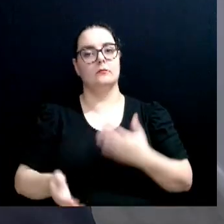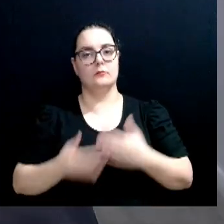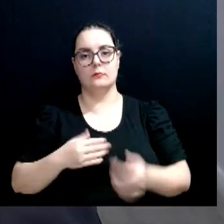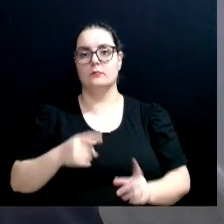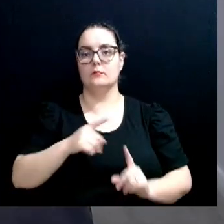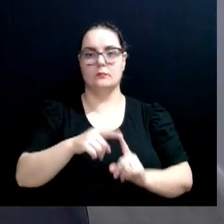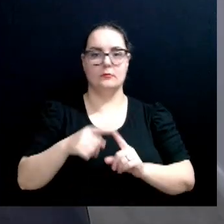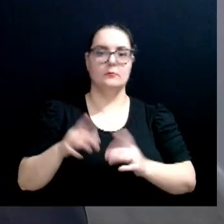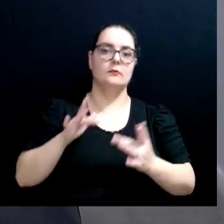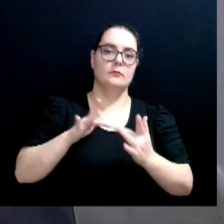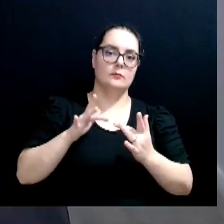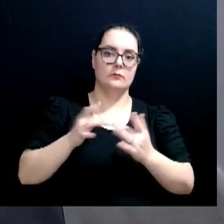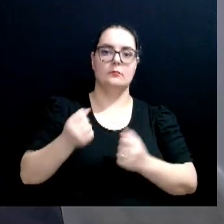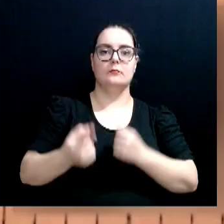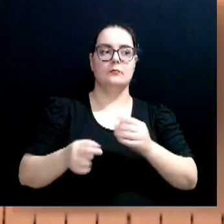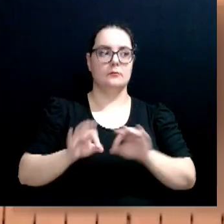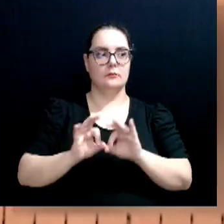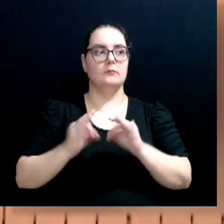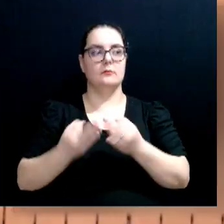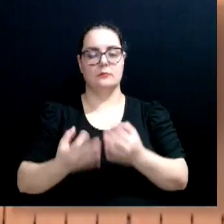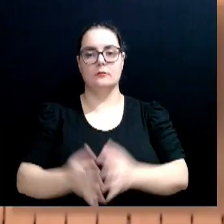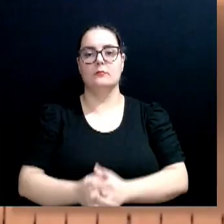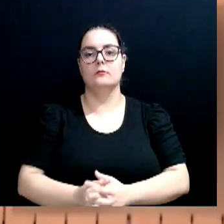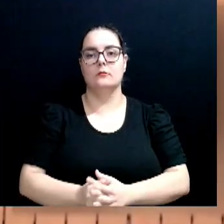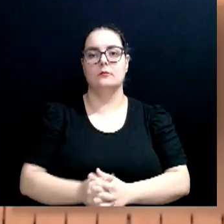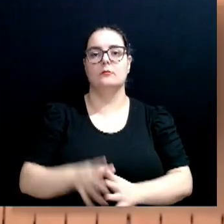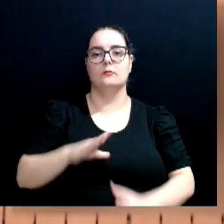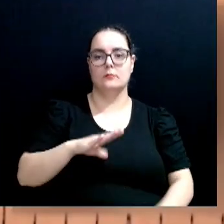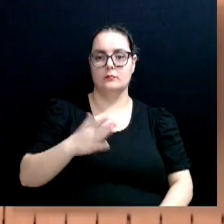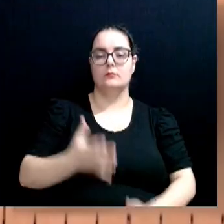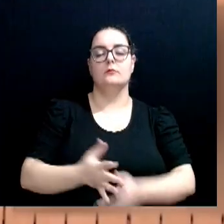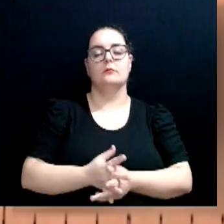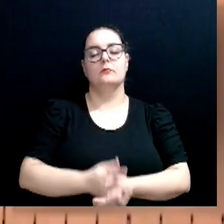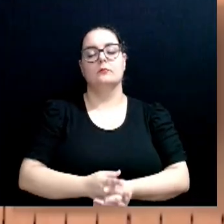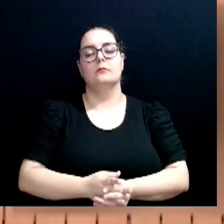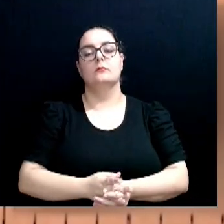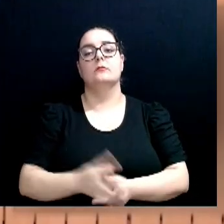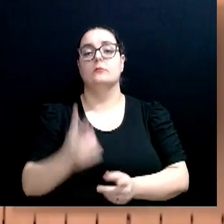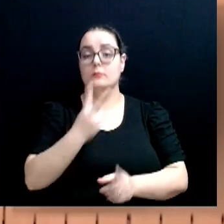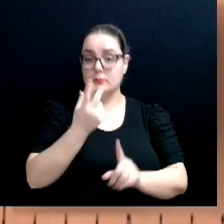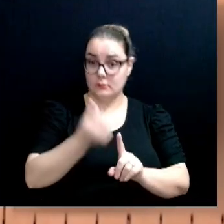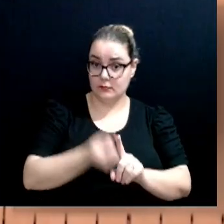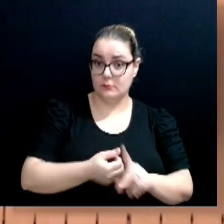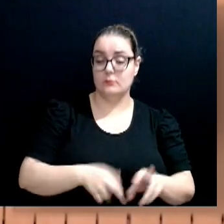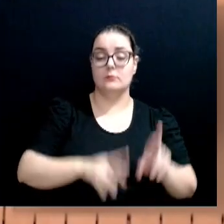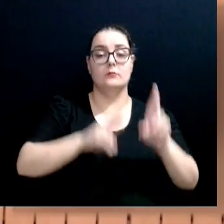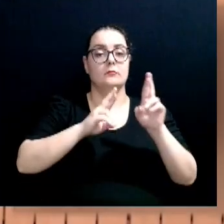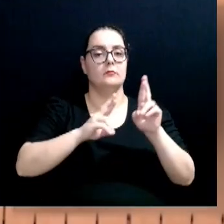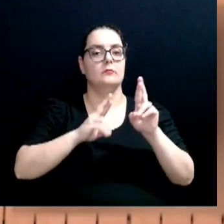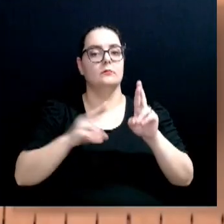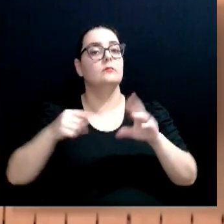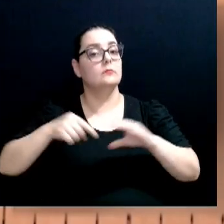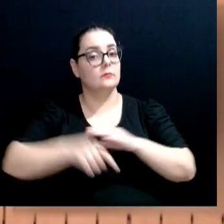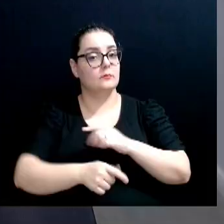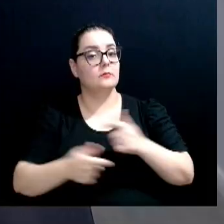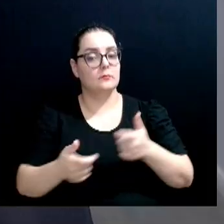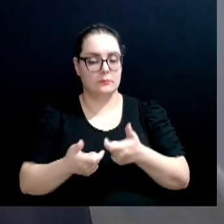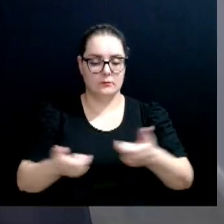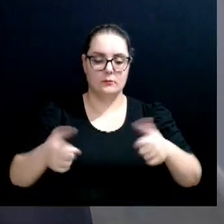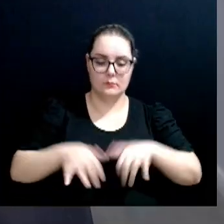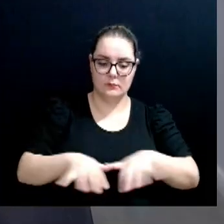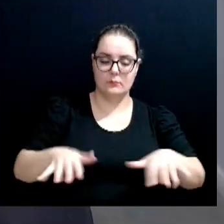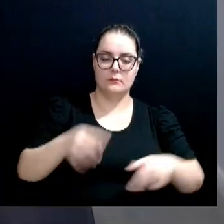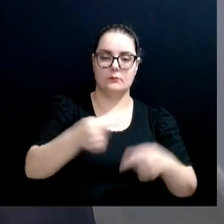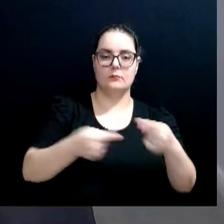algum parente, com algum familiar na cidade. Para o segundo semestre, a expectativa é avançar e ampliar essa discussão. Eu